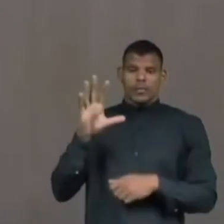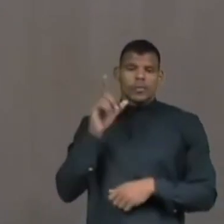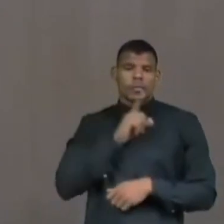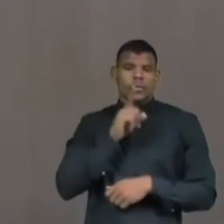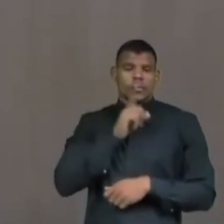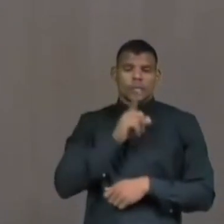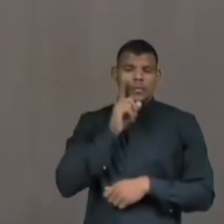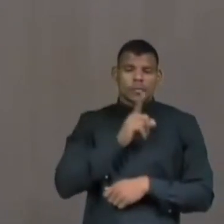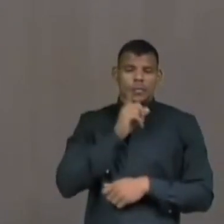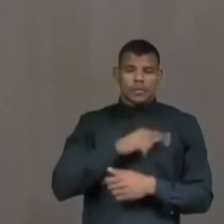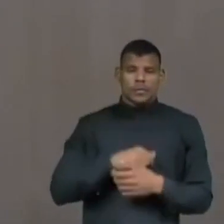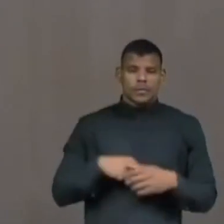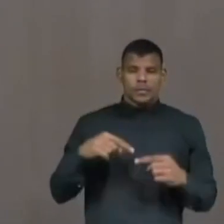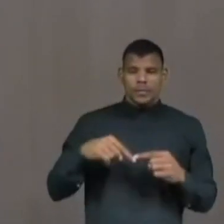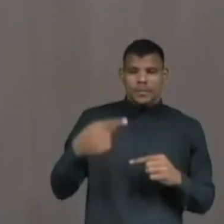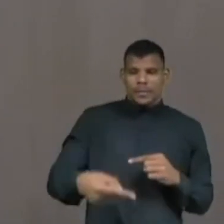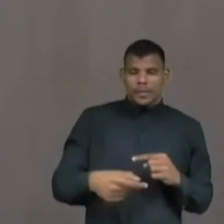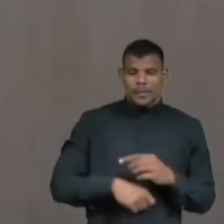repôs perda nenhuma.